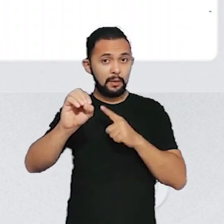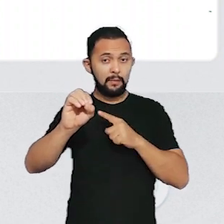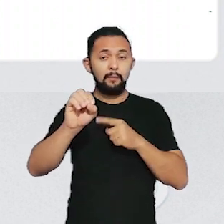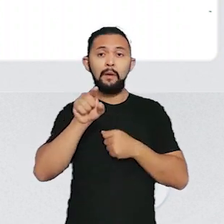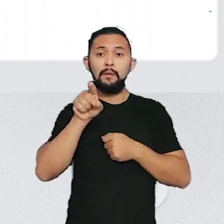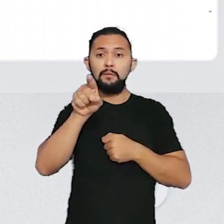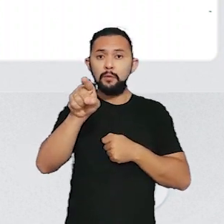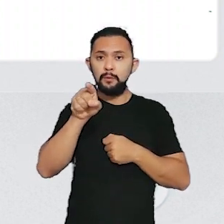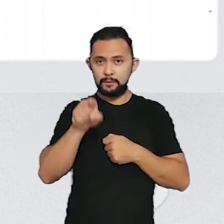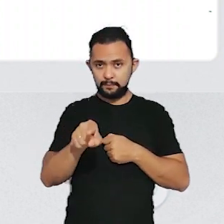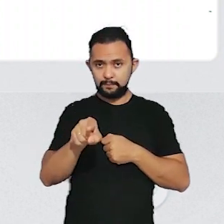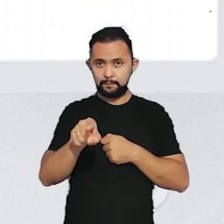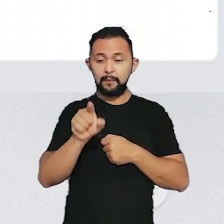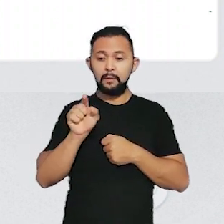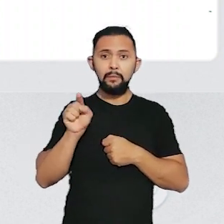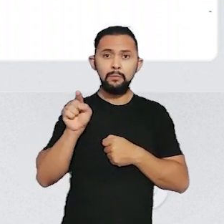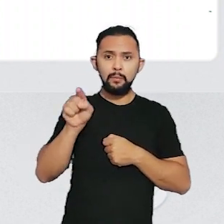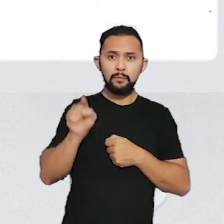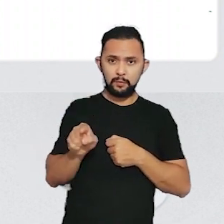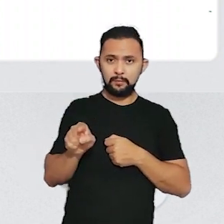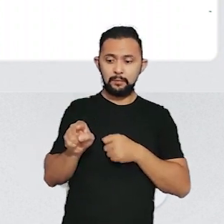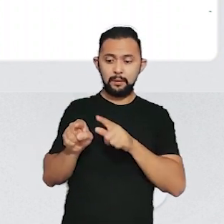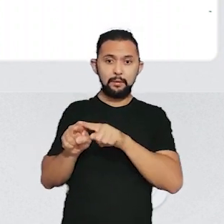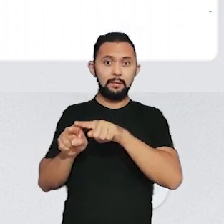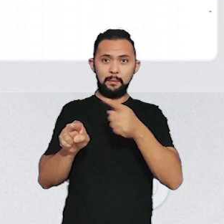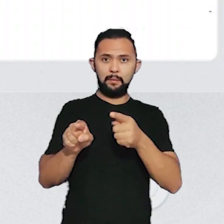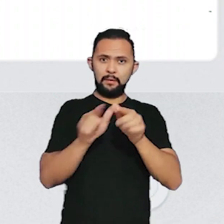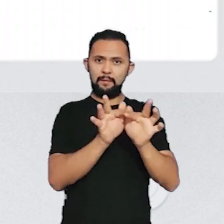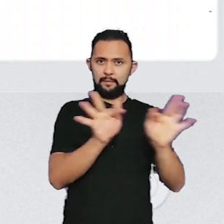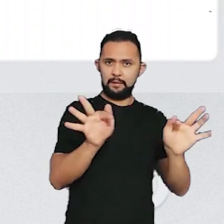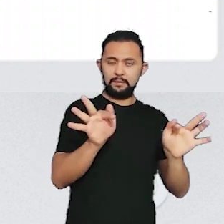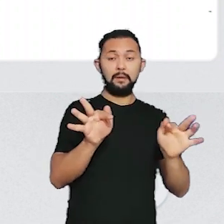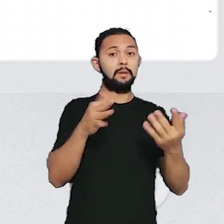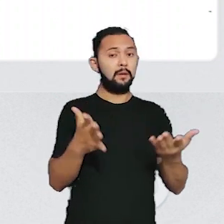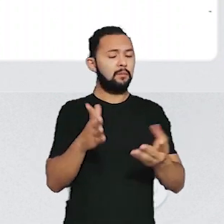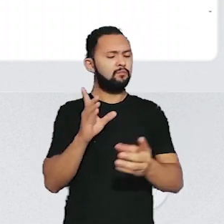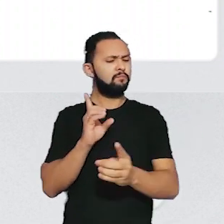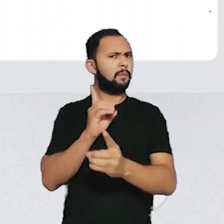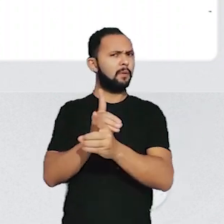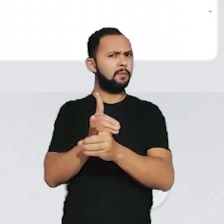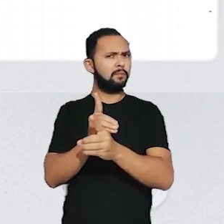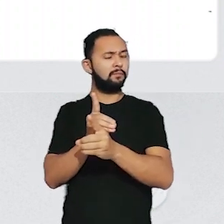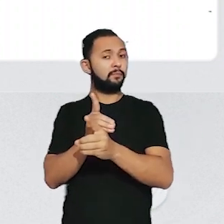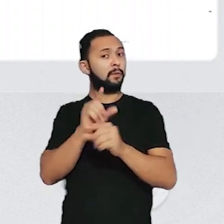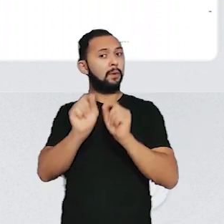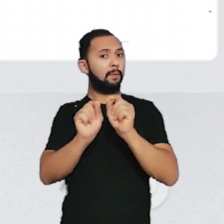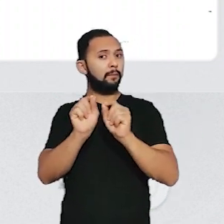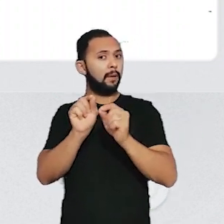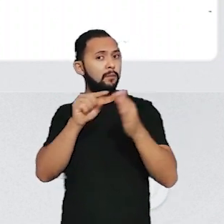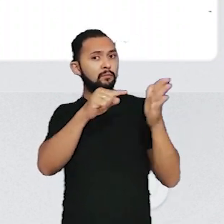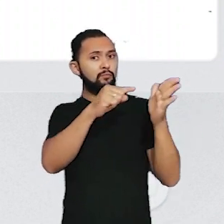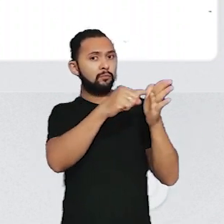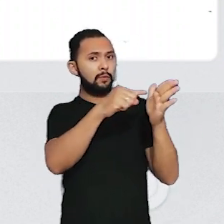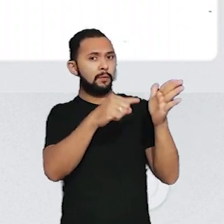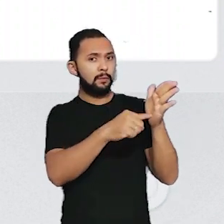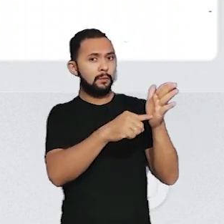vai aparecer após 2 pontos. Então, quando você já identifica ali o sinal de pontuação, facilmente